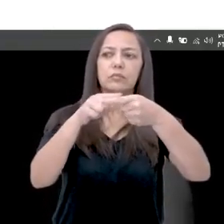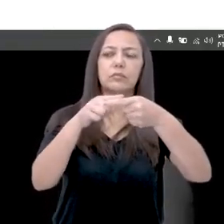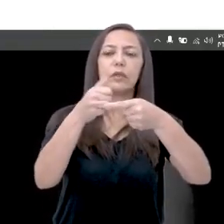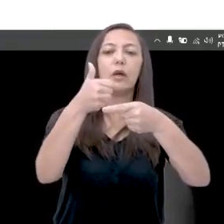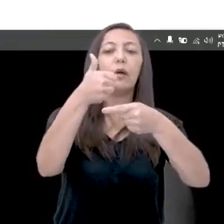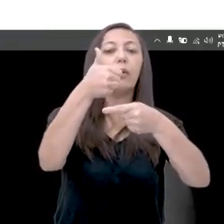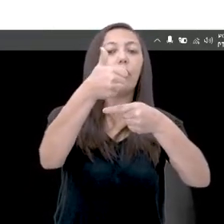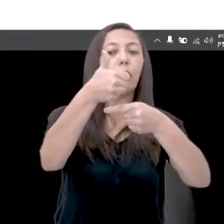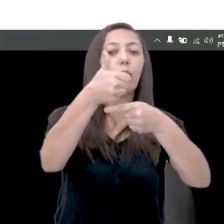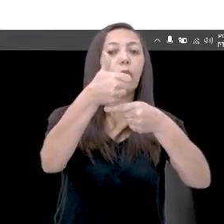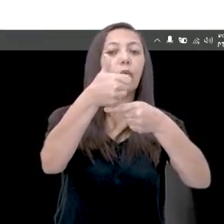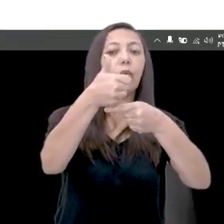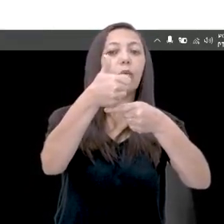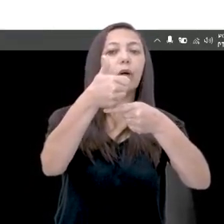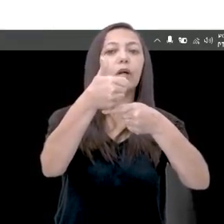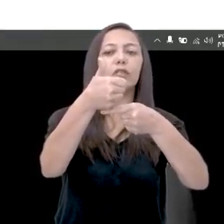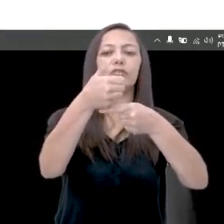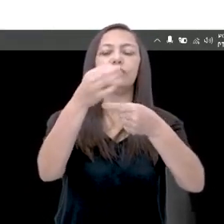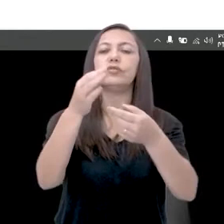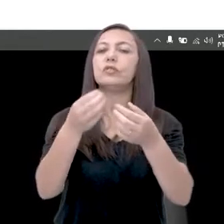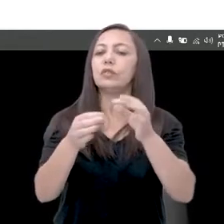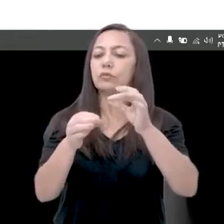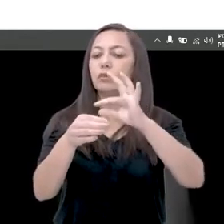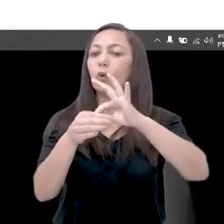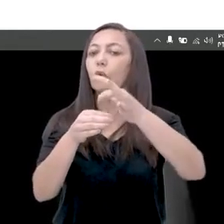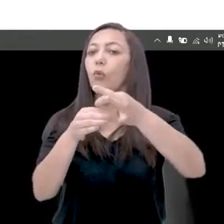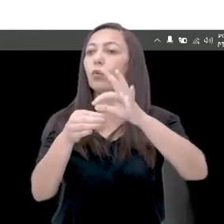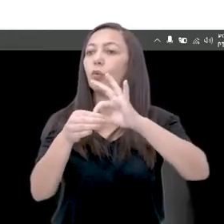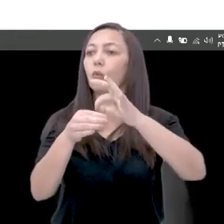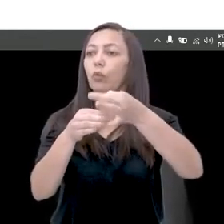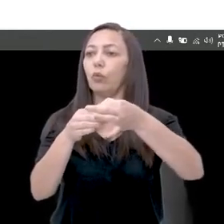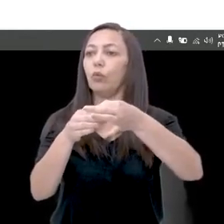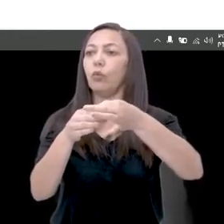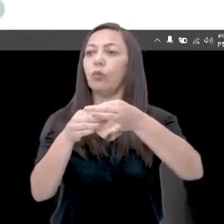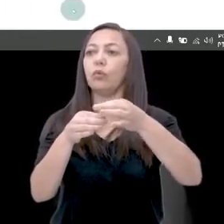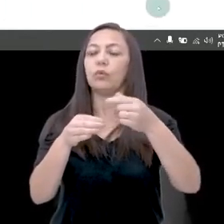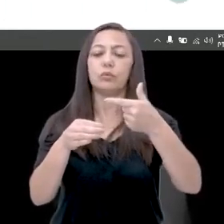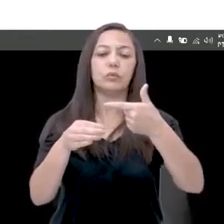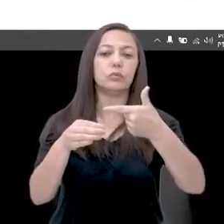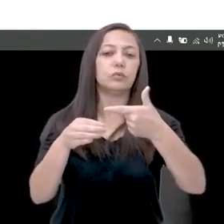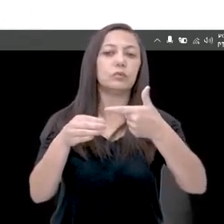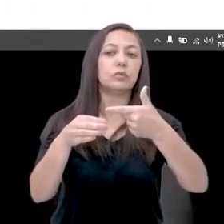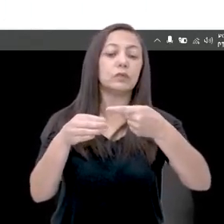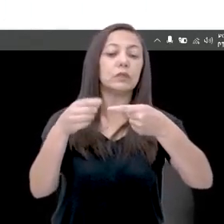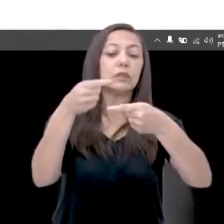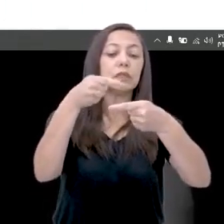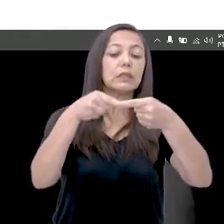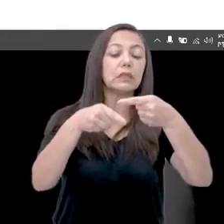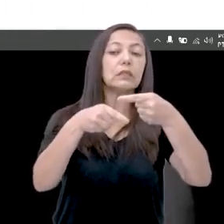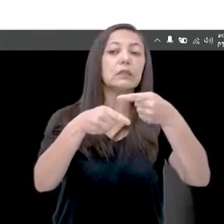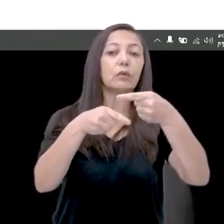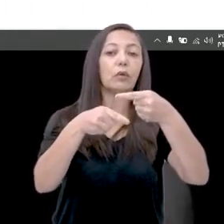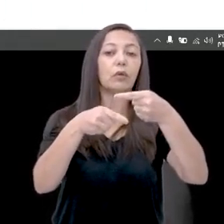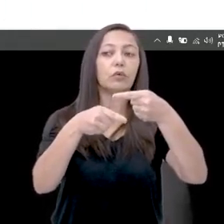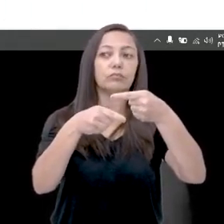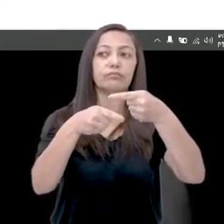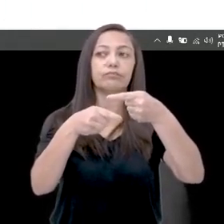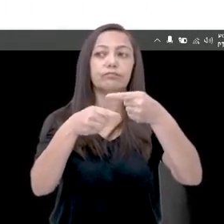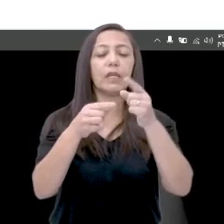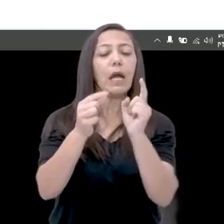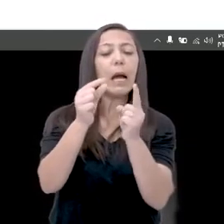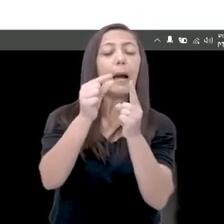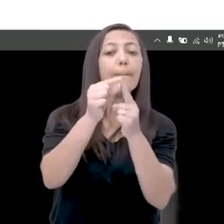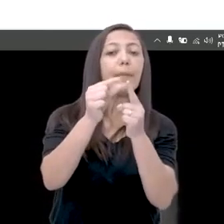de iogurte grego está para 2 xícaras de farinhas de trigo com fermento. Então, essa palavrinha aqui, está